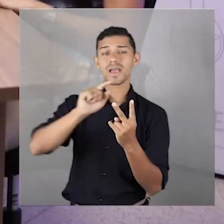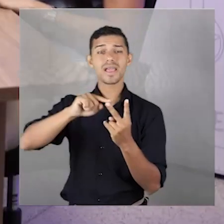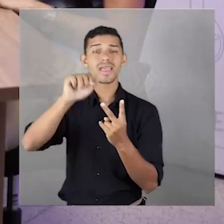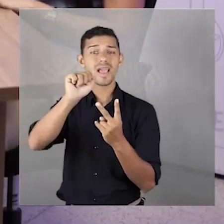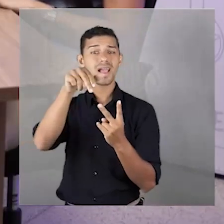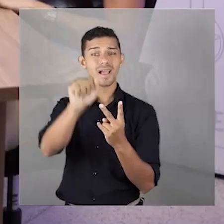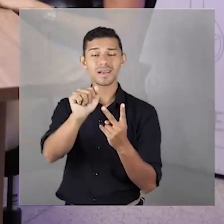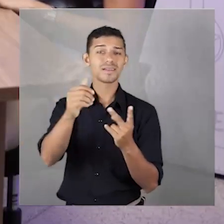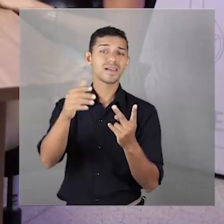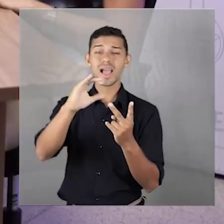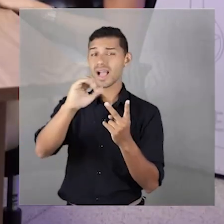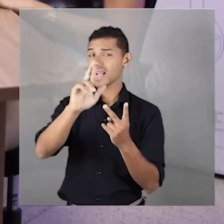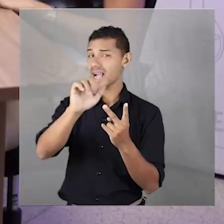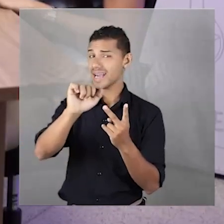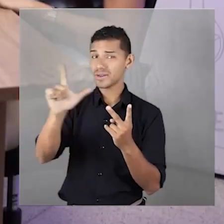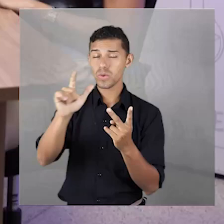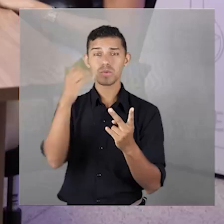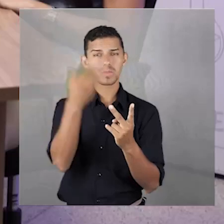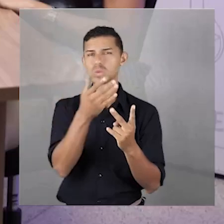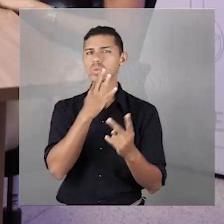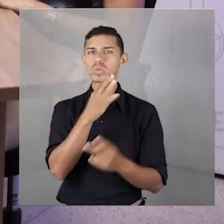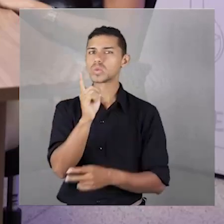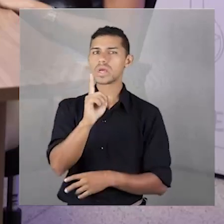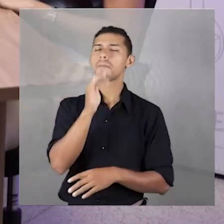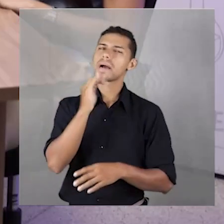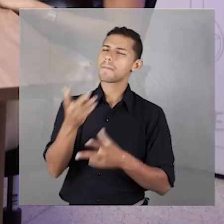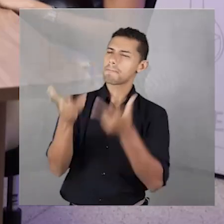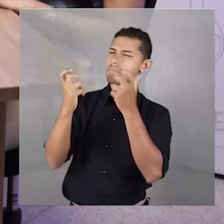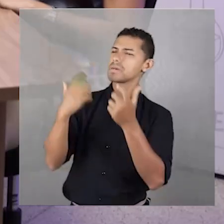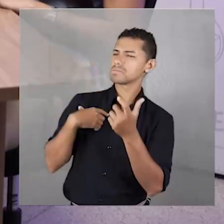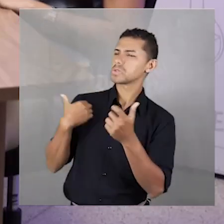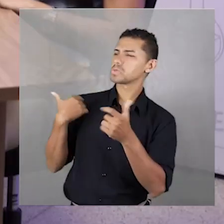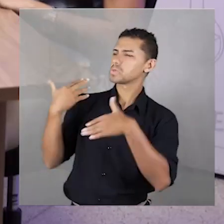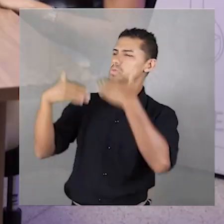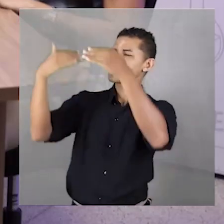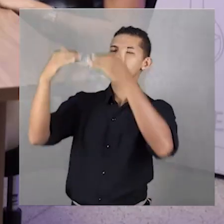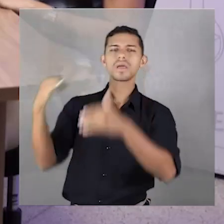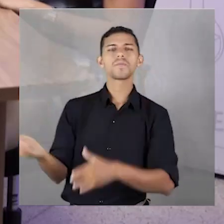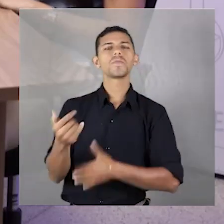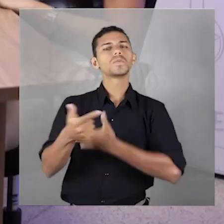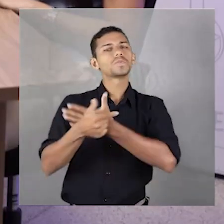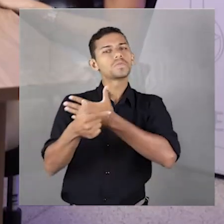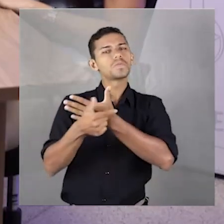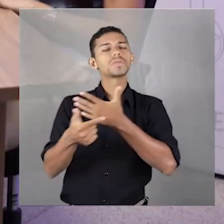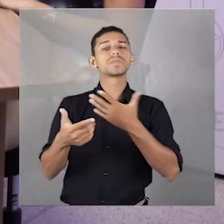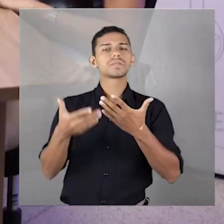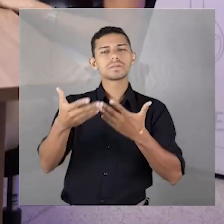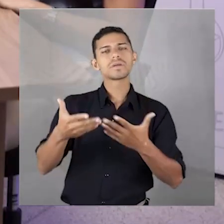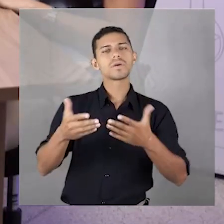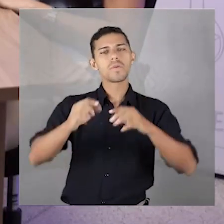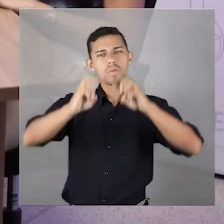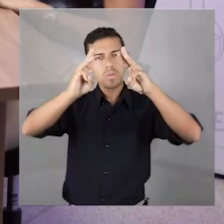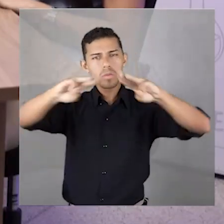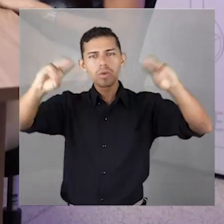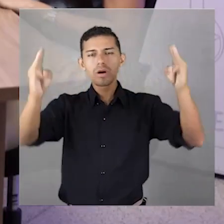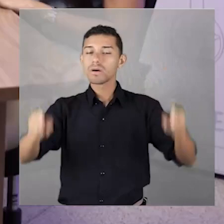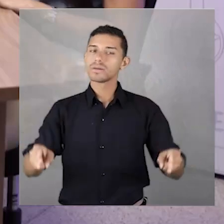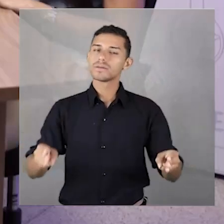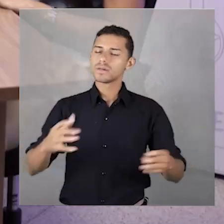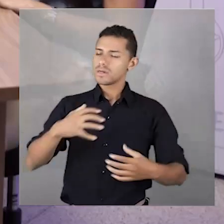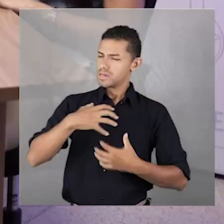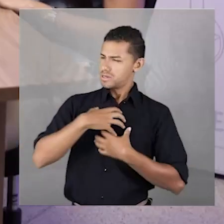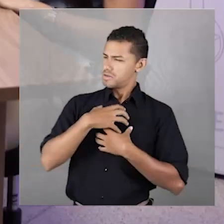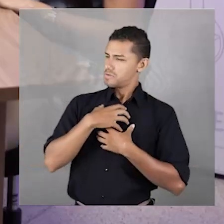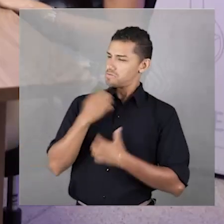trabalho agora. A Carol, que eu não conhecia, mas que eu pude perceber que tem desempenhado um papel excelente com os museus. Então, eu